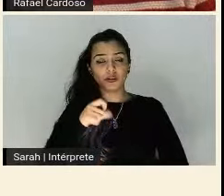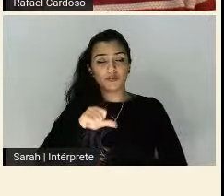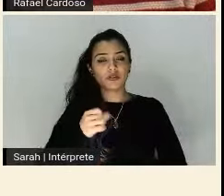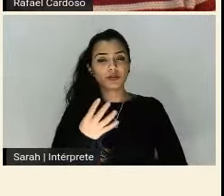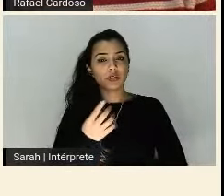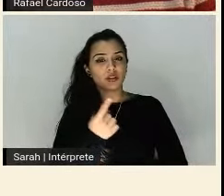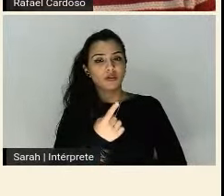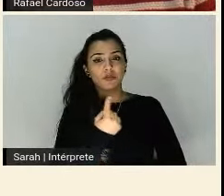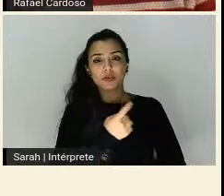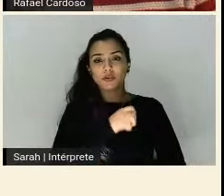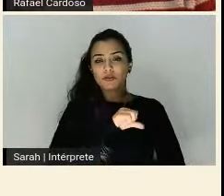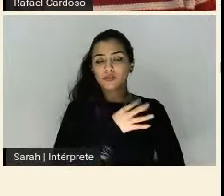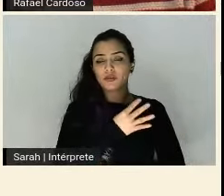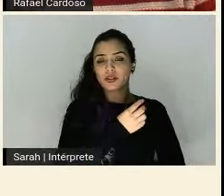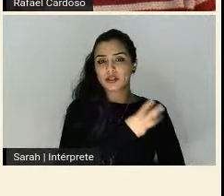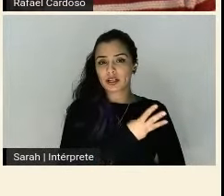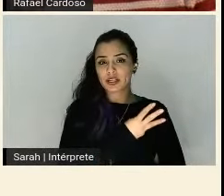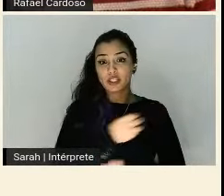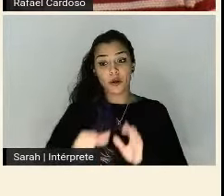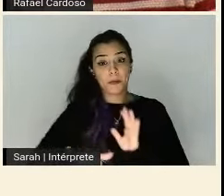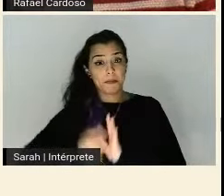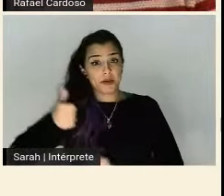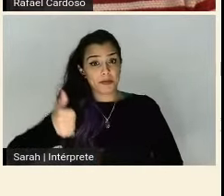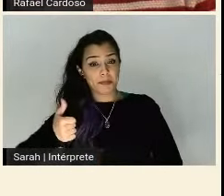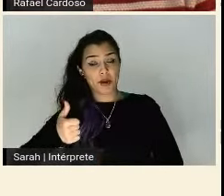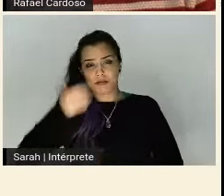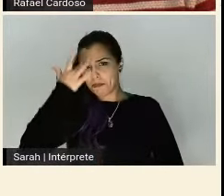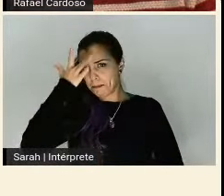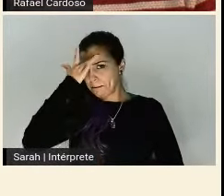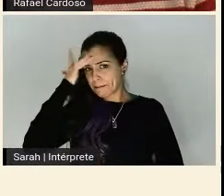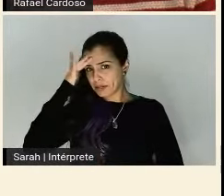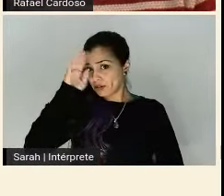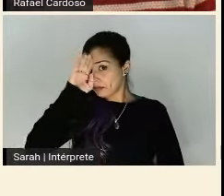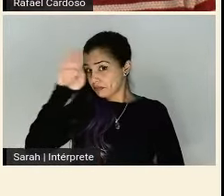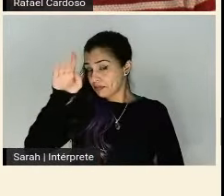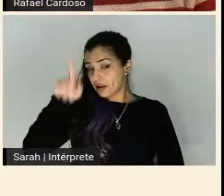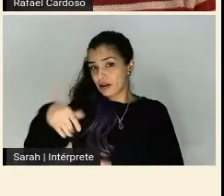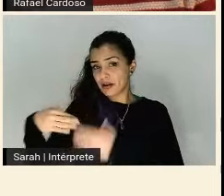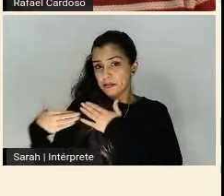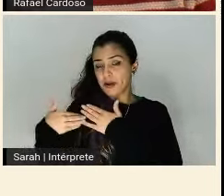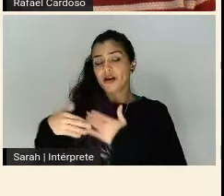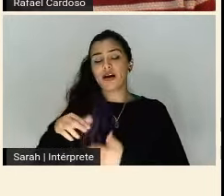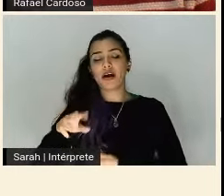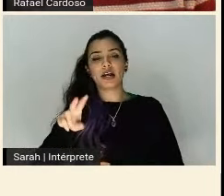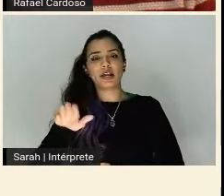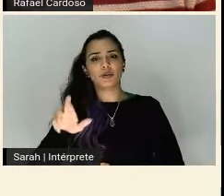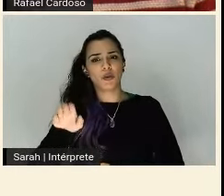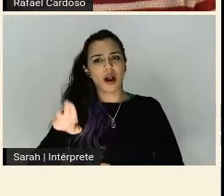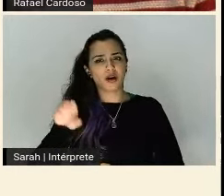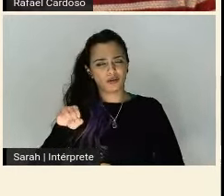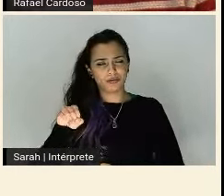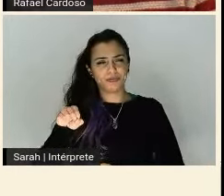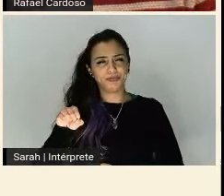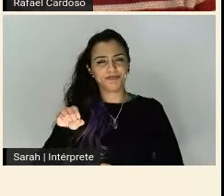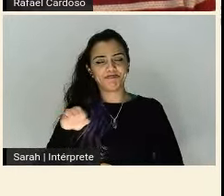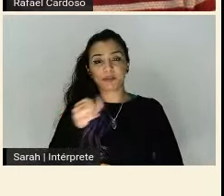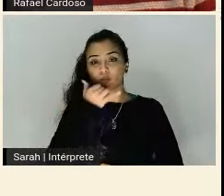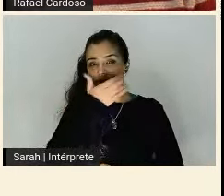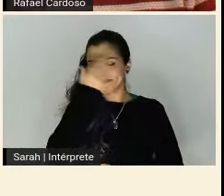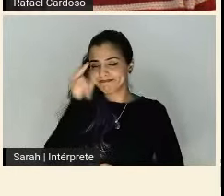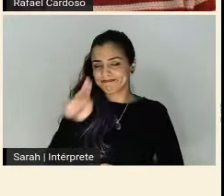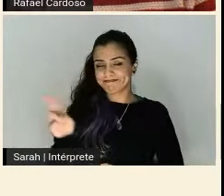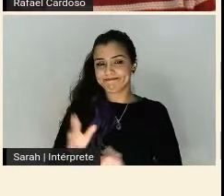O primeiro, conduzido por Edgar Cavalheiro, era uma enquete entre 26 nomes da intelectualidade nacional,